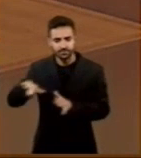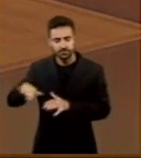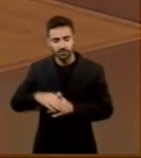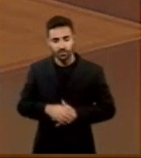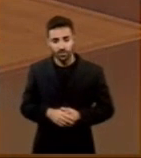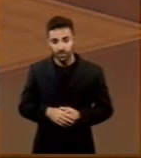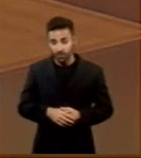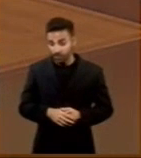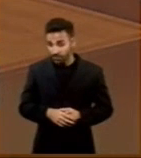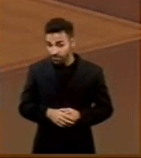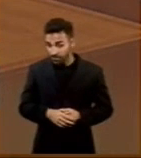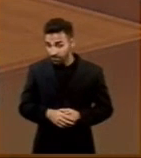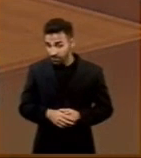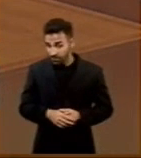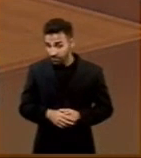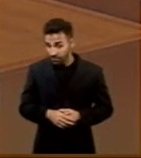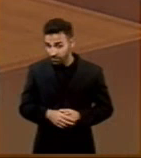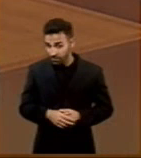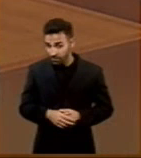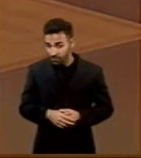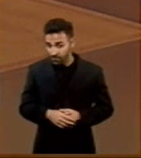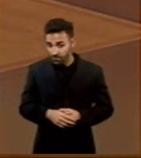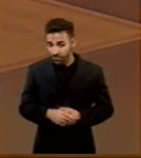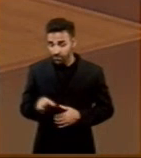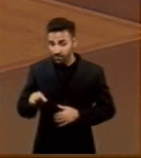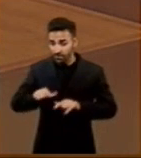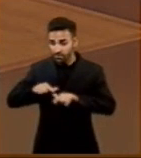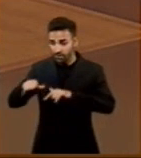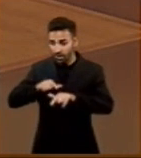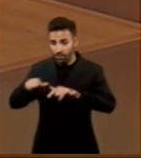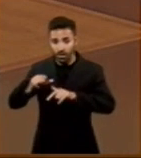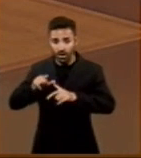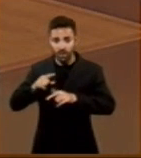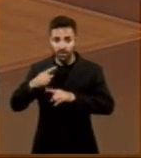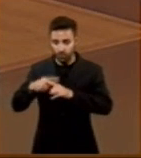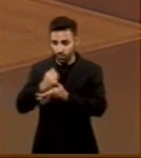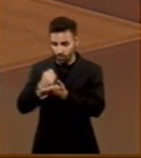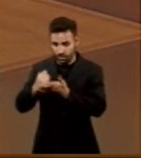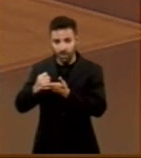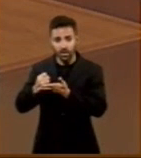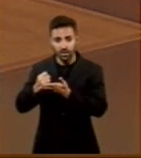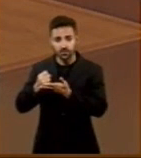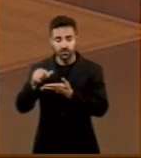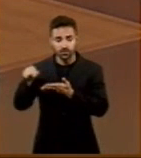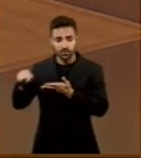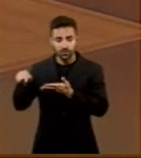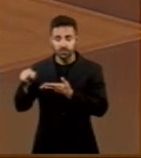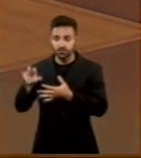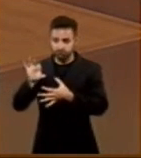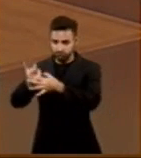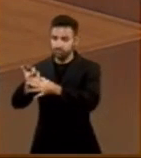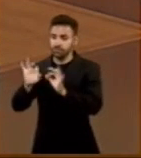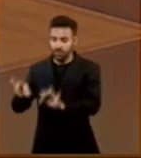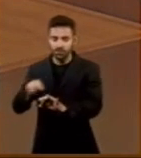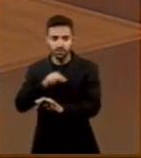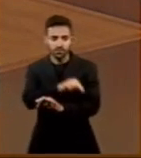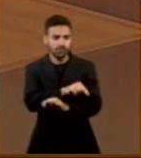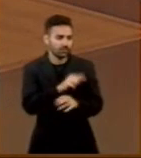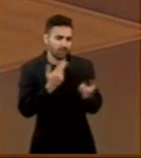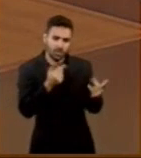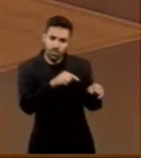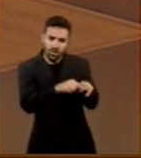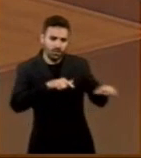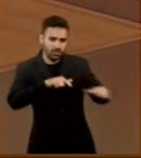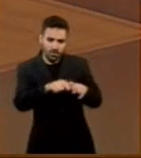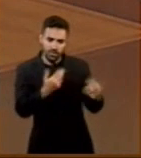queima o portuário convicto empregatício seja diferente daquele sol que queima o avulso que está